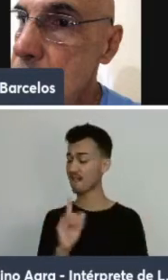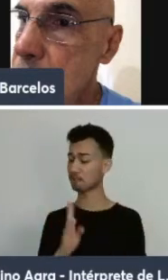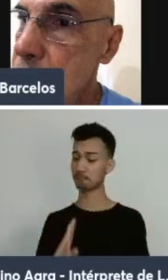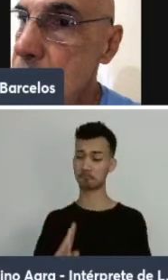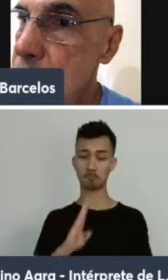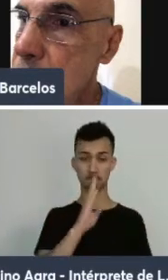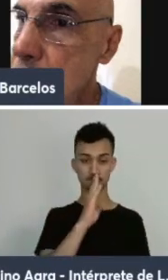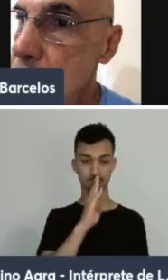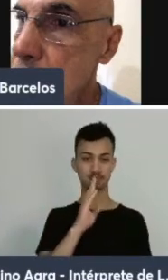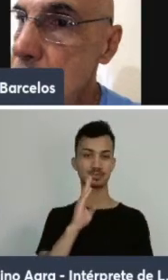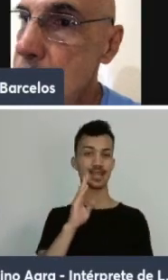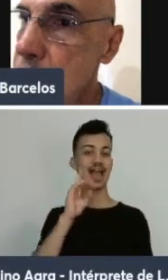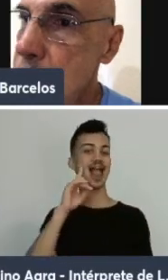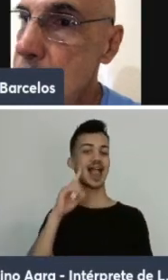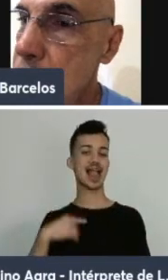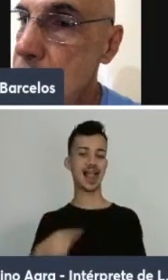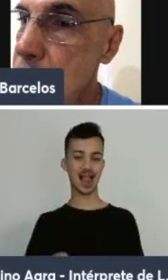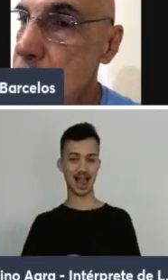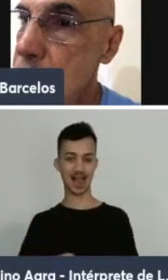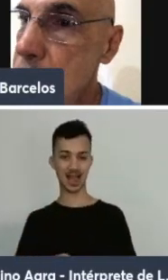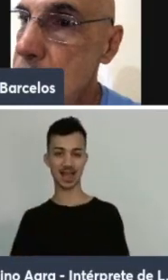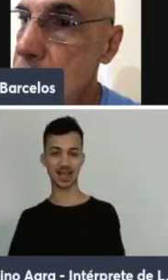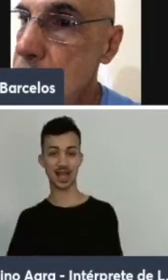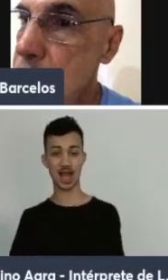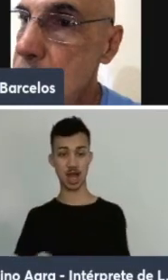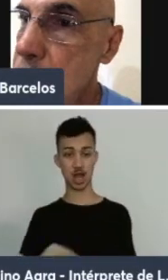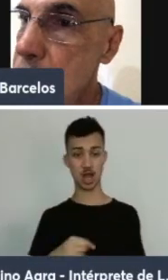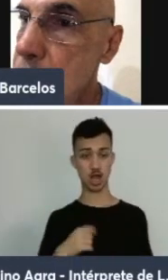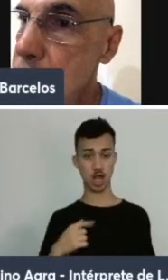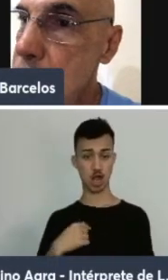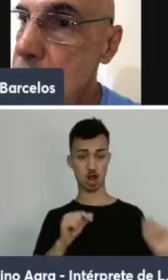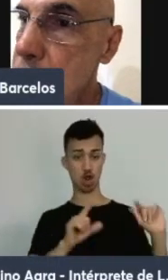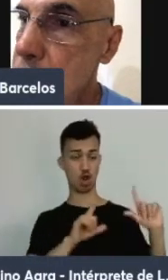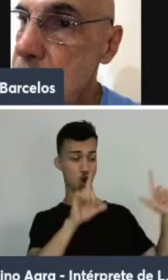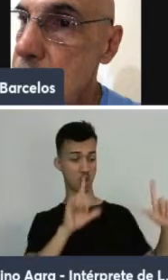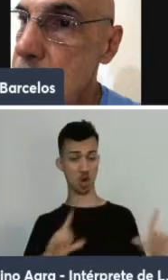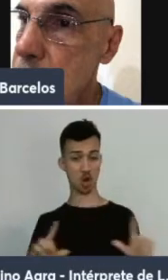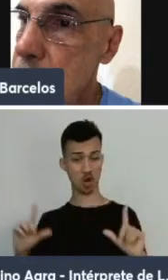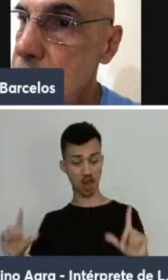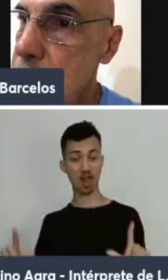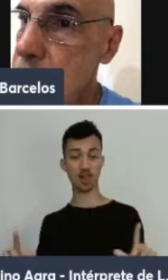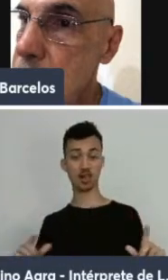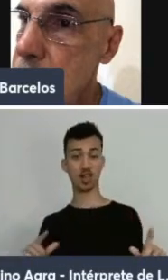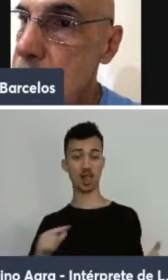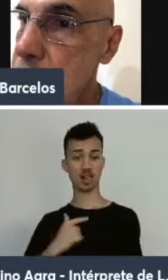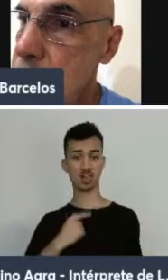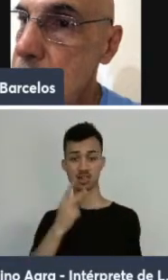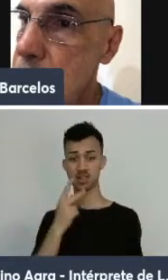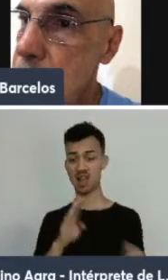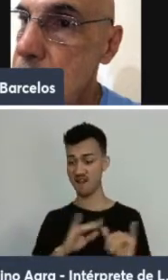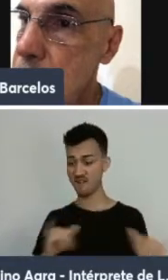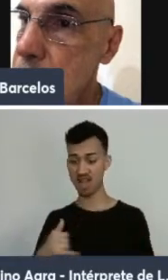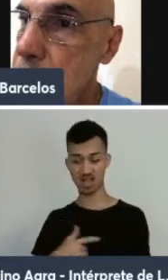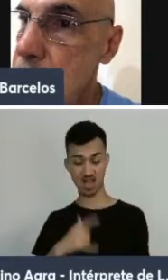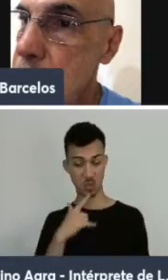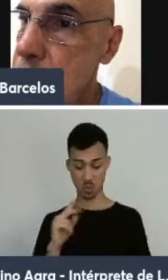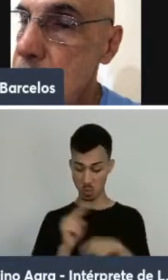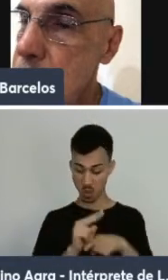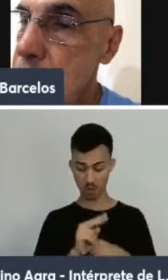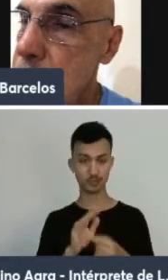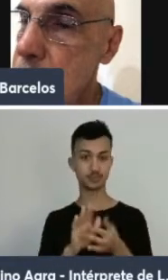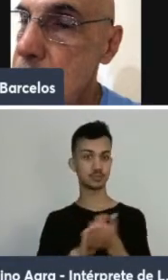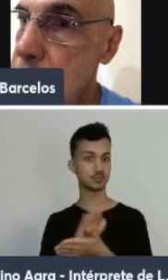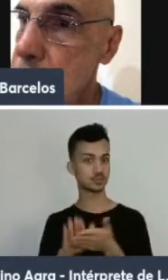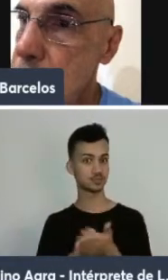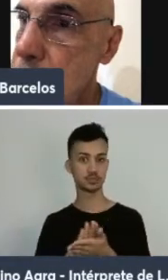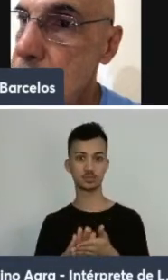hoje desse papa que agora virou santo, ele proibiu a campanha a nível internacional, porque não se falar de prevenção, e não se fala da questão, e todo